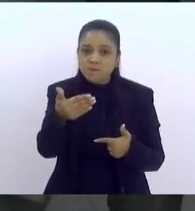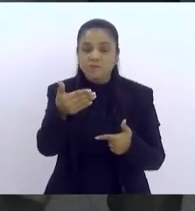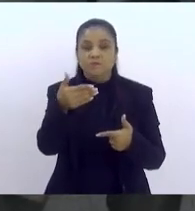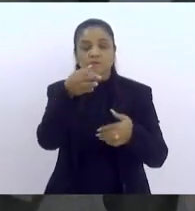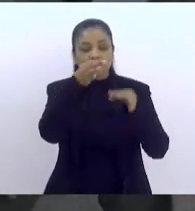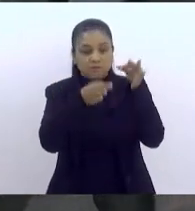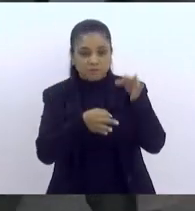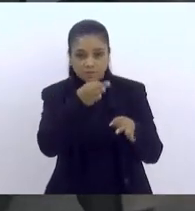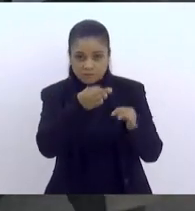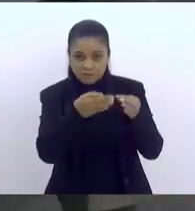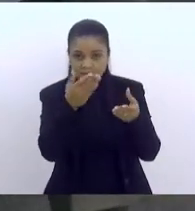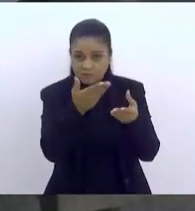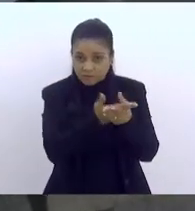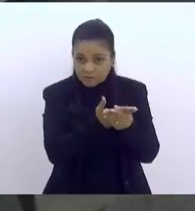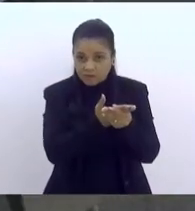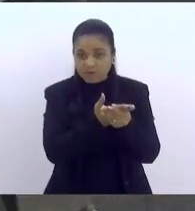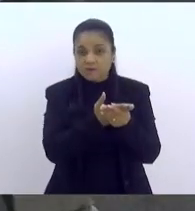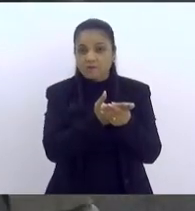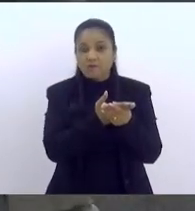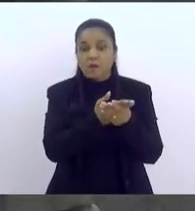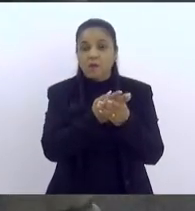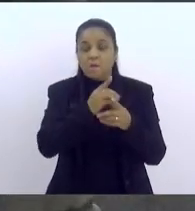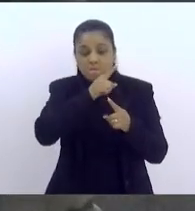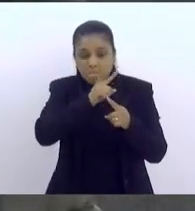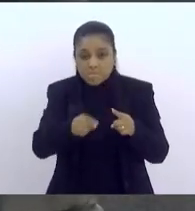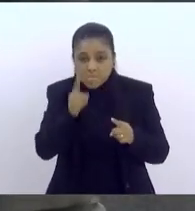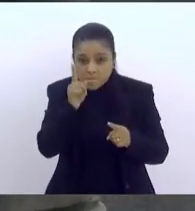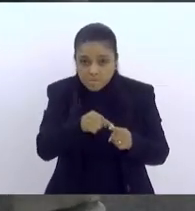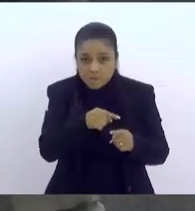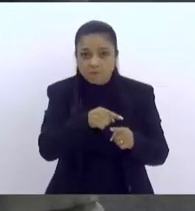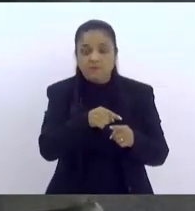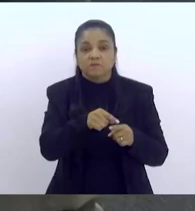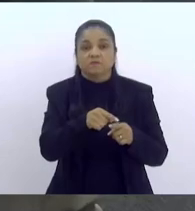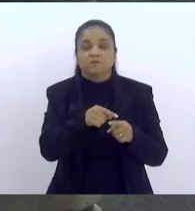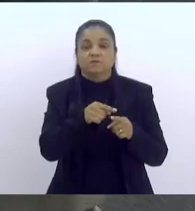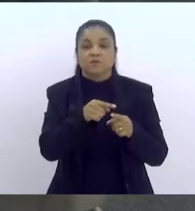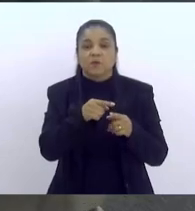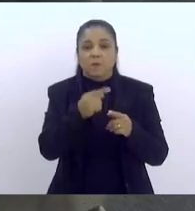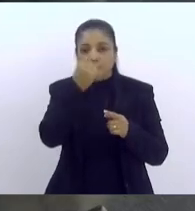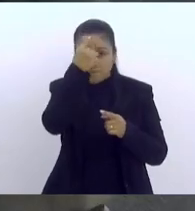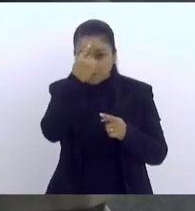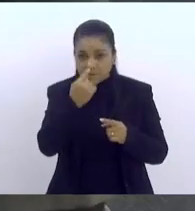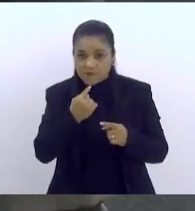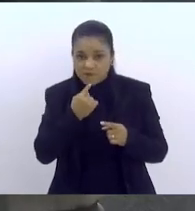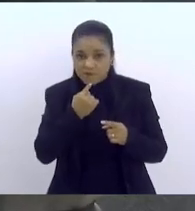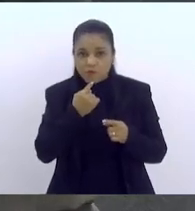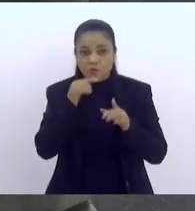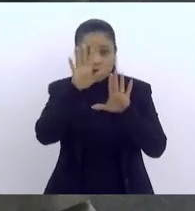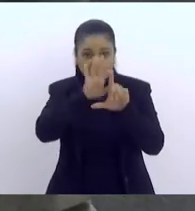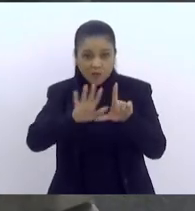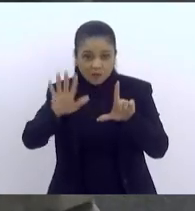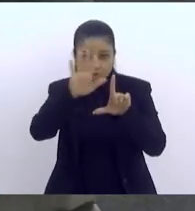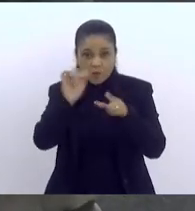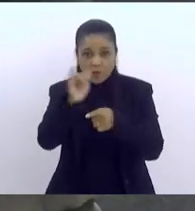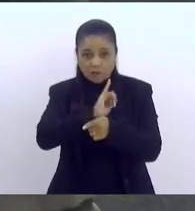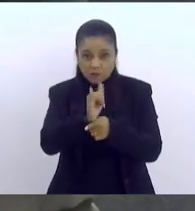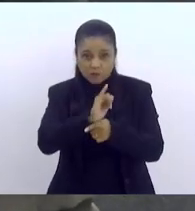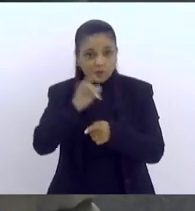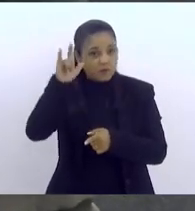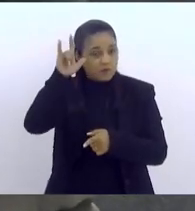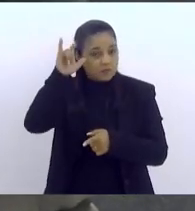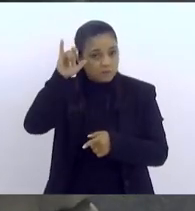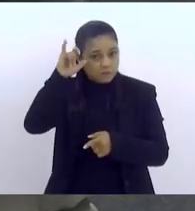nós fizemos para determinar o bloqueio imediato dos referidos perfis nas plataformas YouTube, Instagram